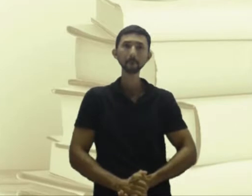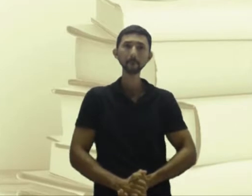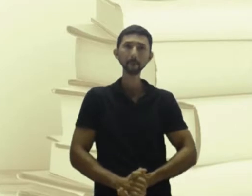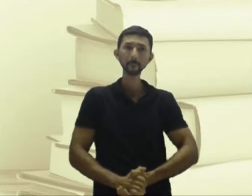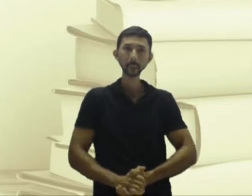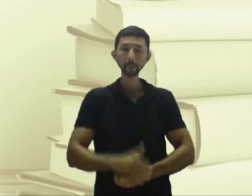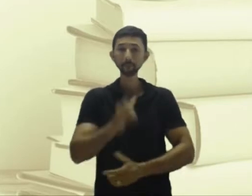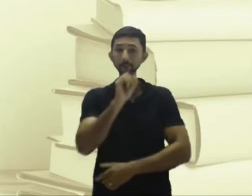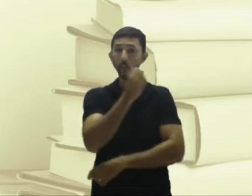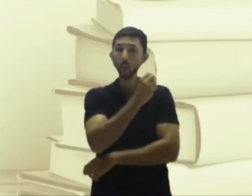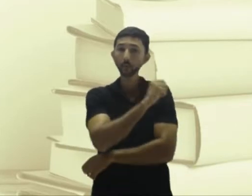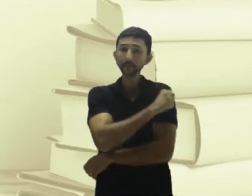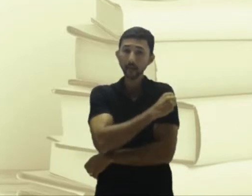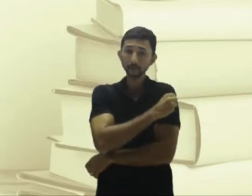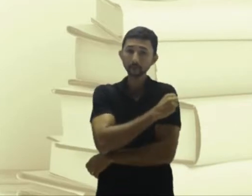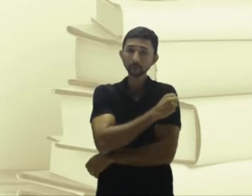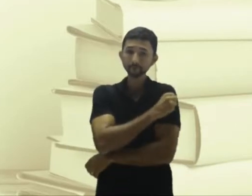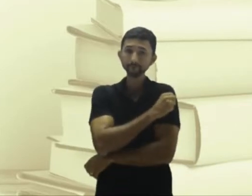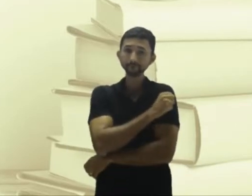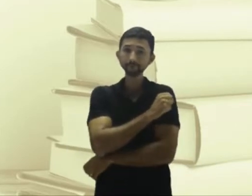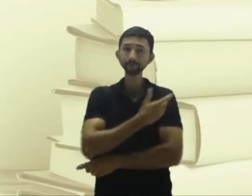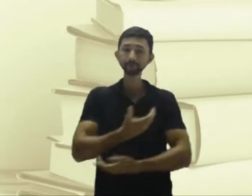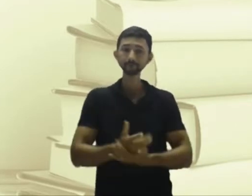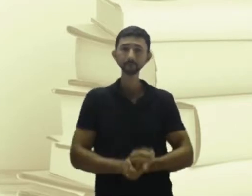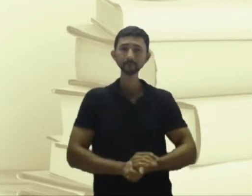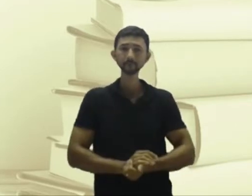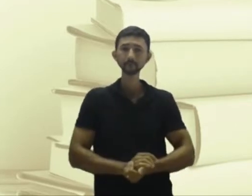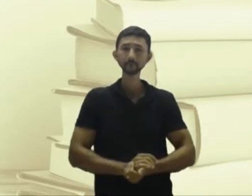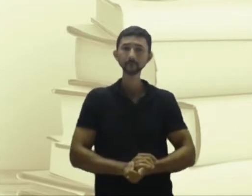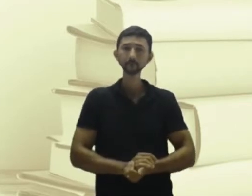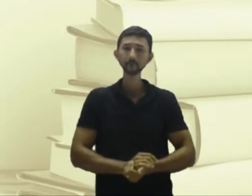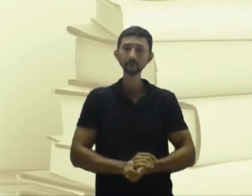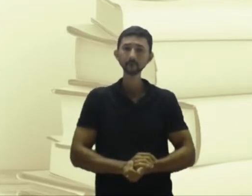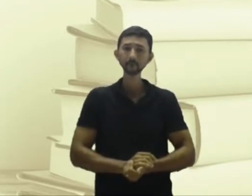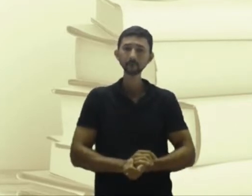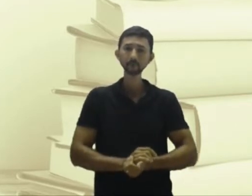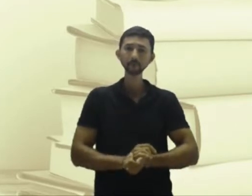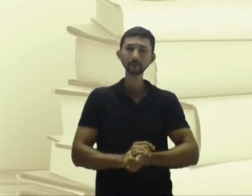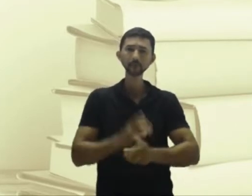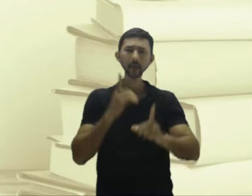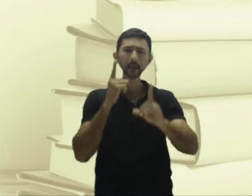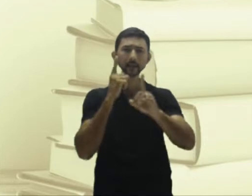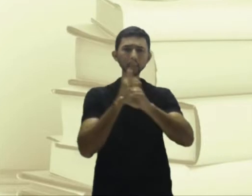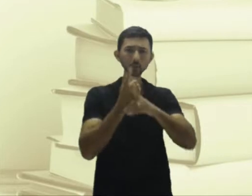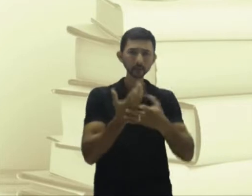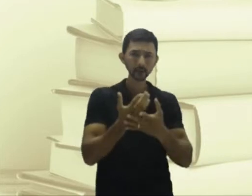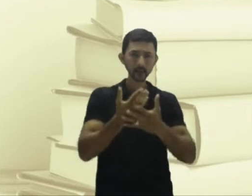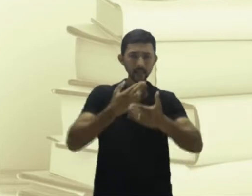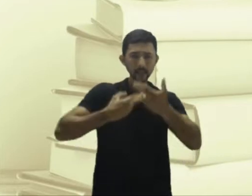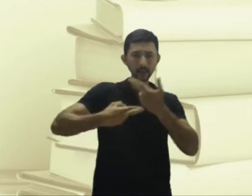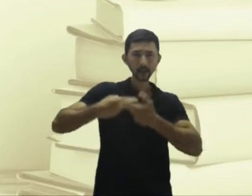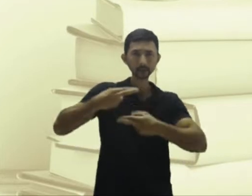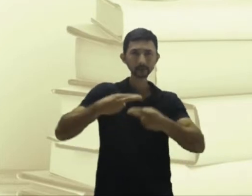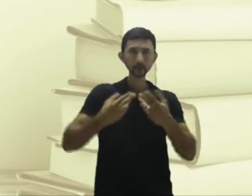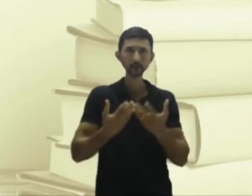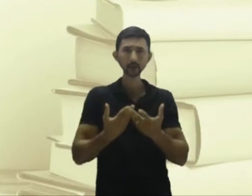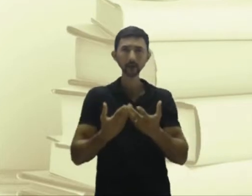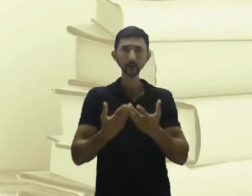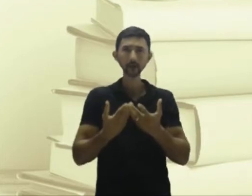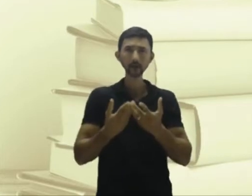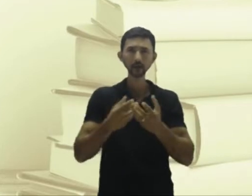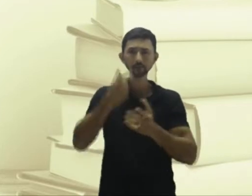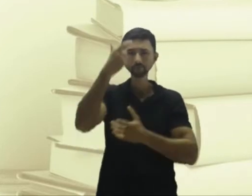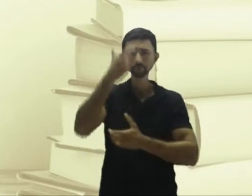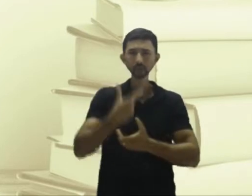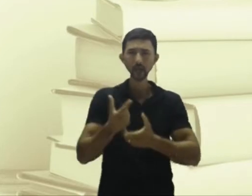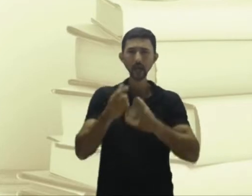Para o 8º ano, a habilidade do número 20, que diz o seguinte: identificar e relacionar aspectos